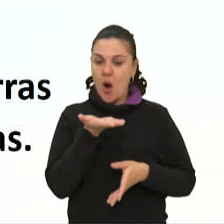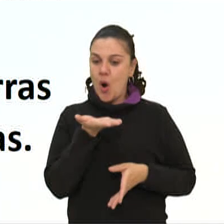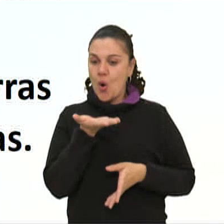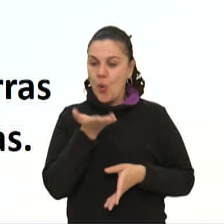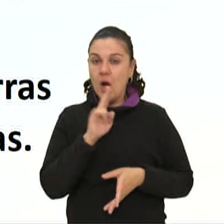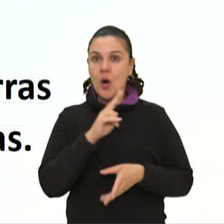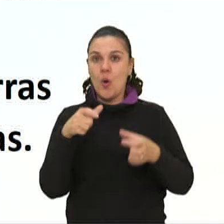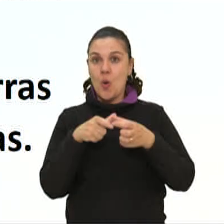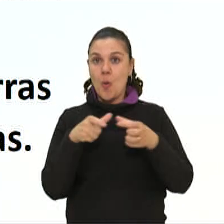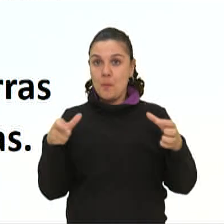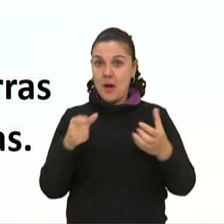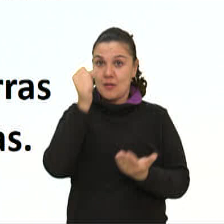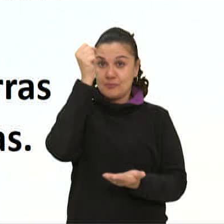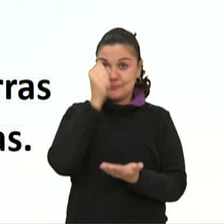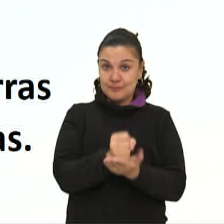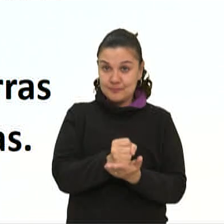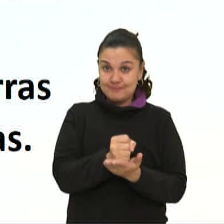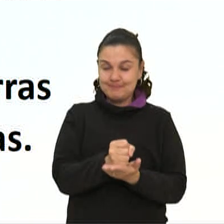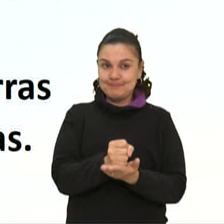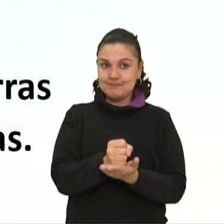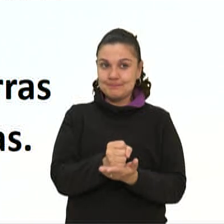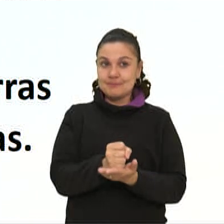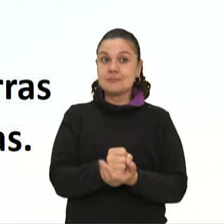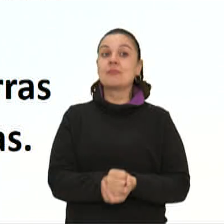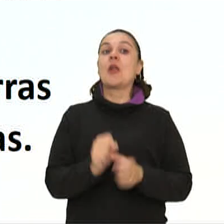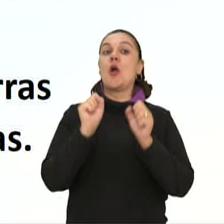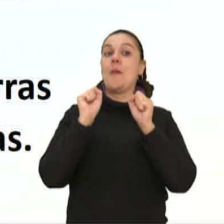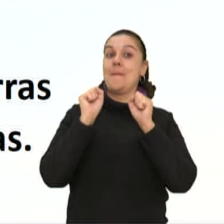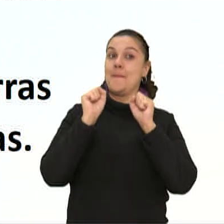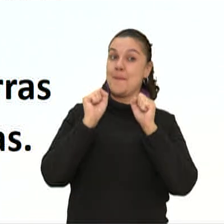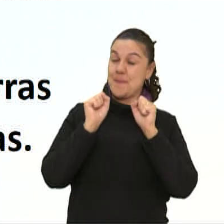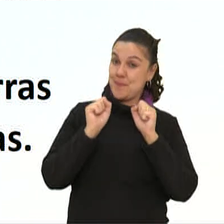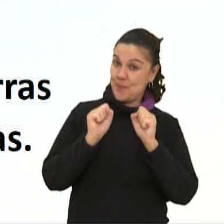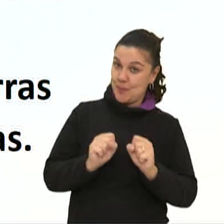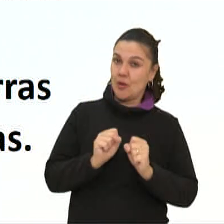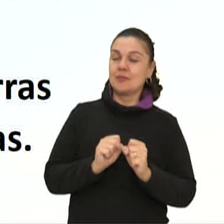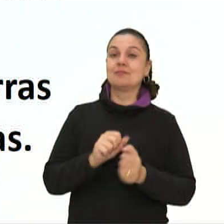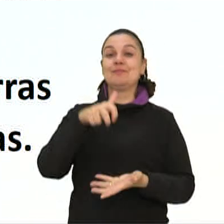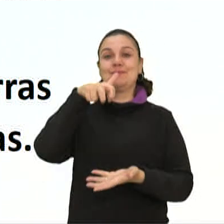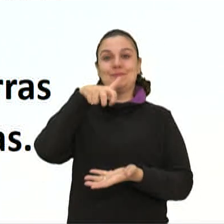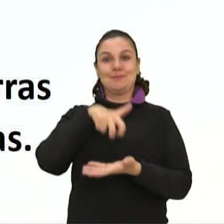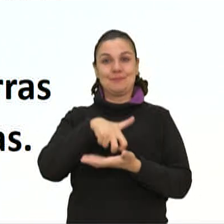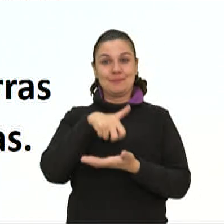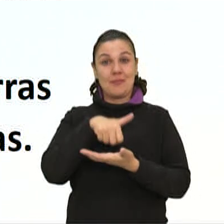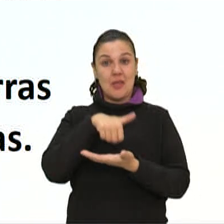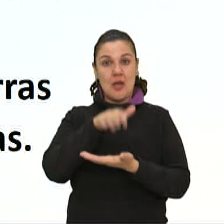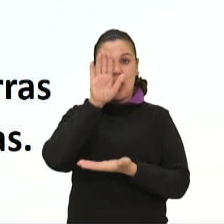ou em barra sem o selo real, poderia sofrer penas